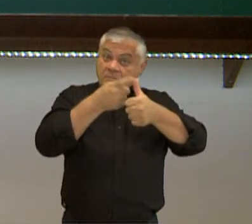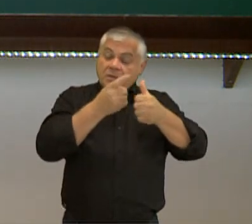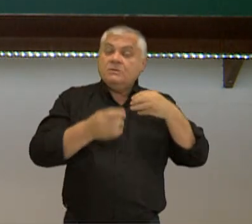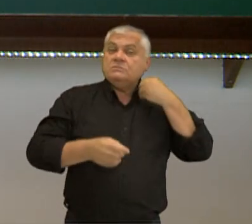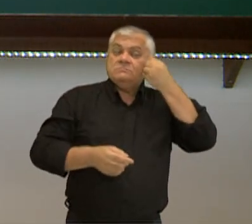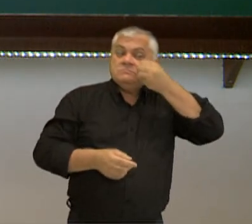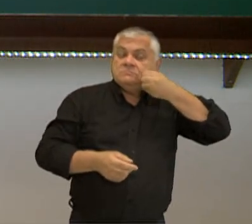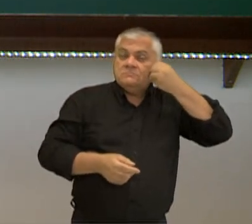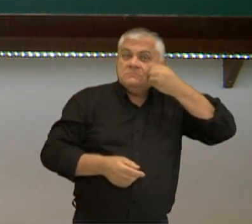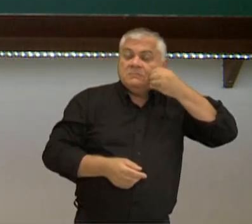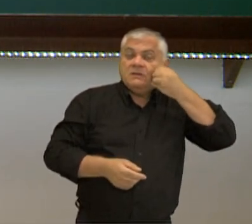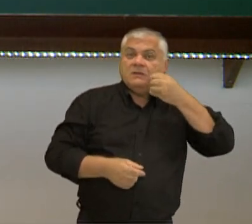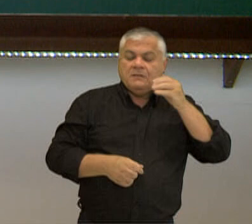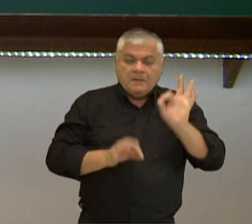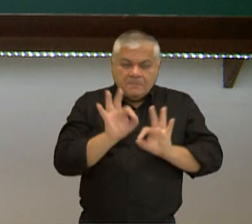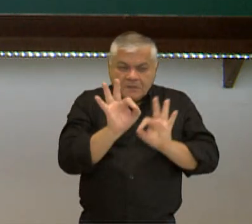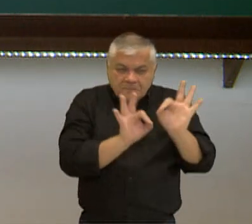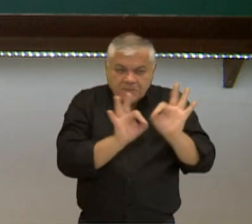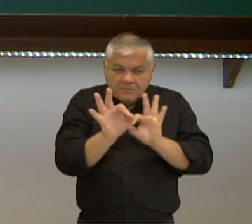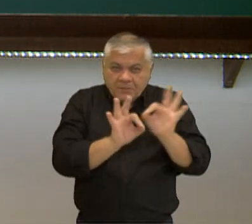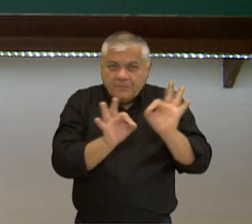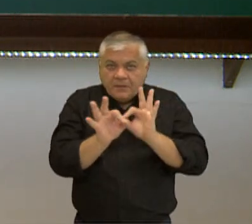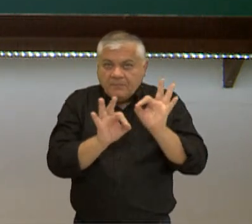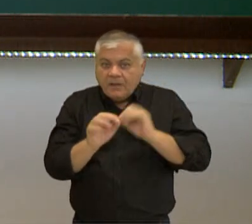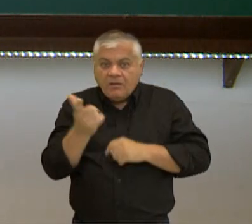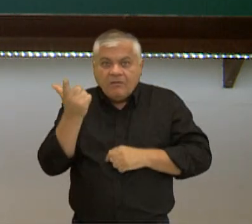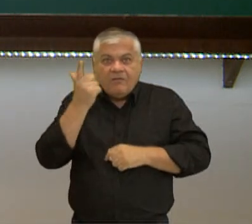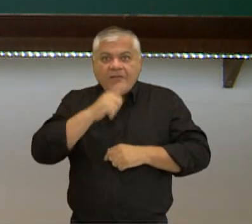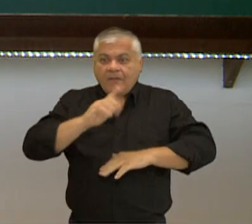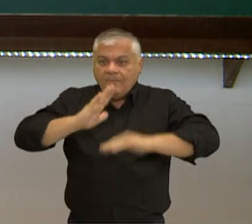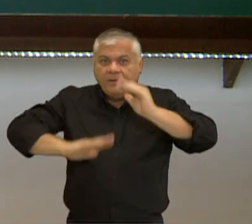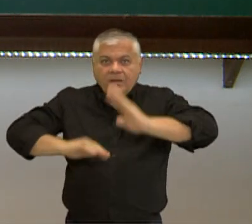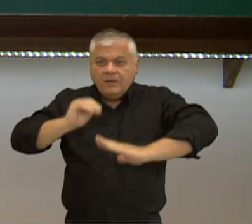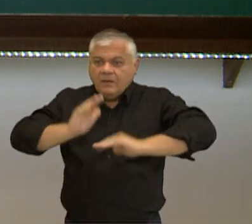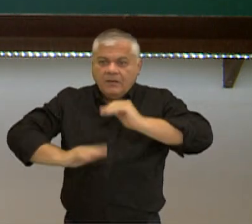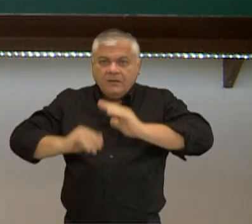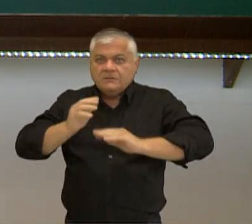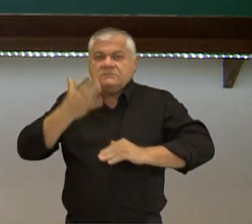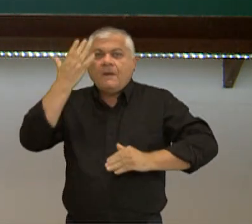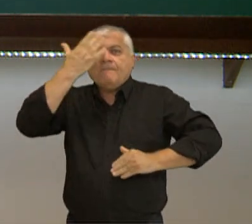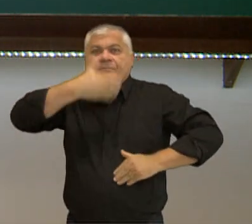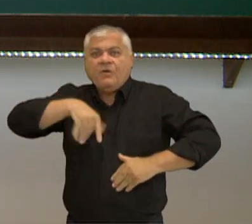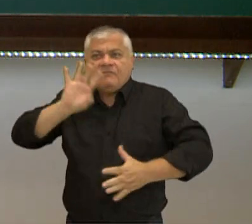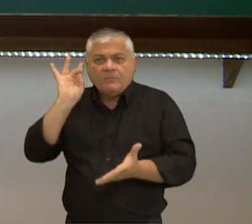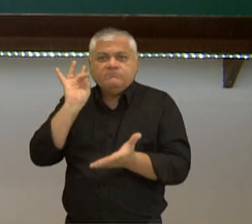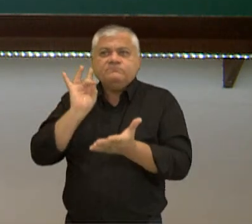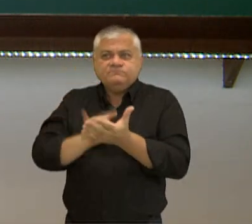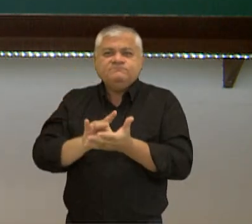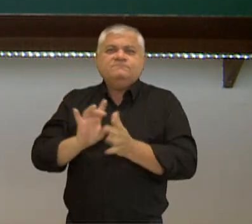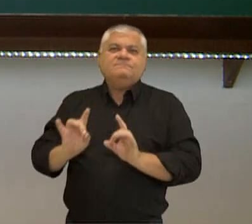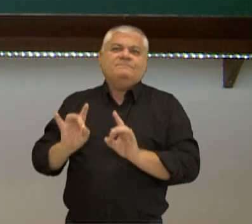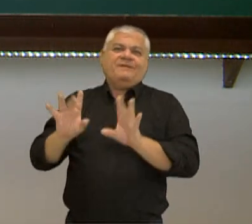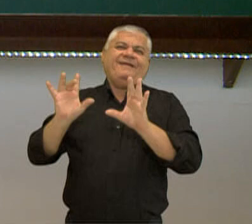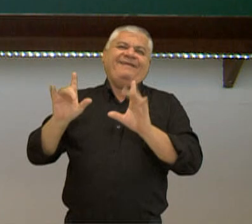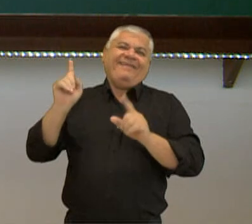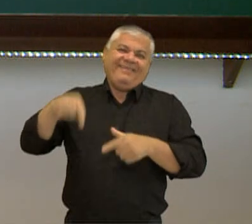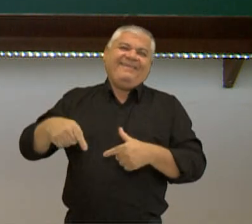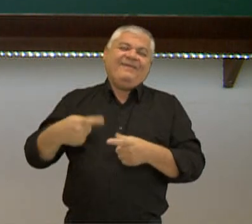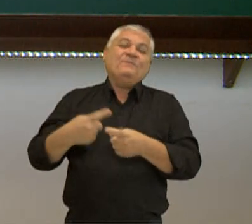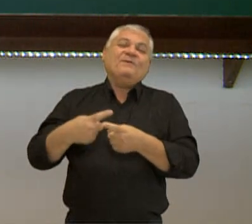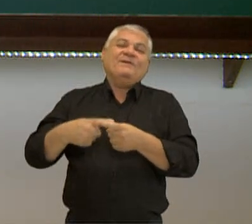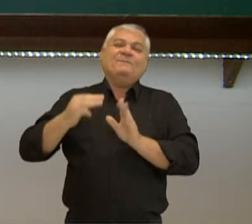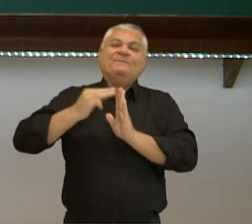as reformulações teóricas, as formulações teóricas que se tem e se comprovam, né? É um método comprovativo. São os métodos